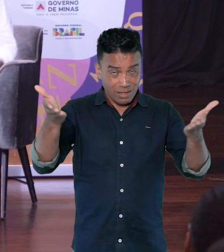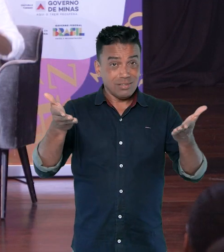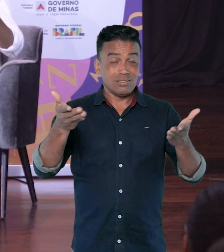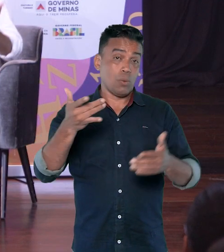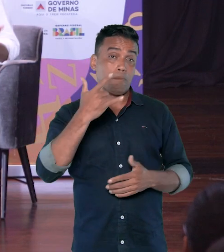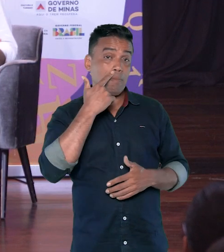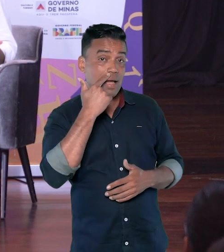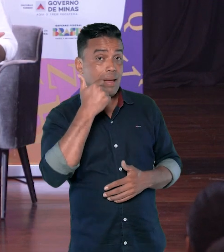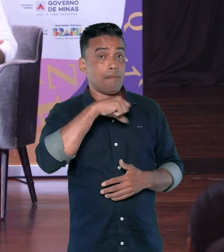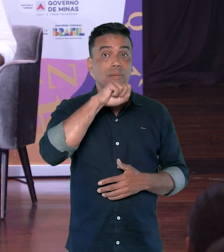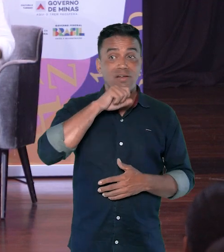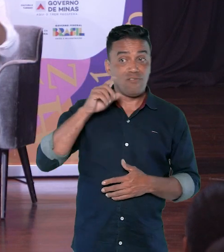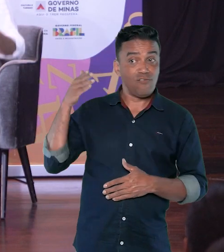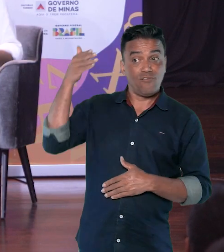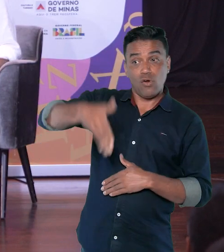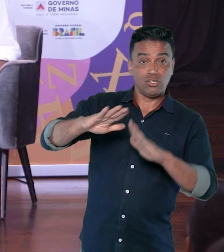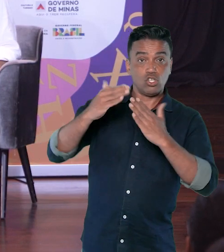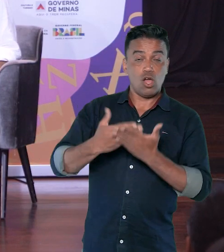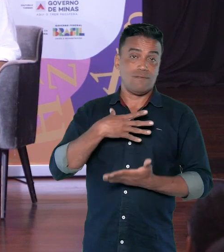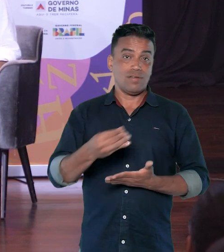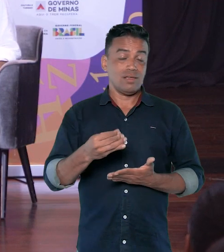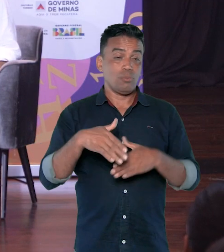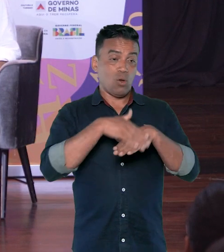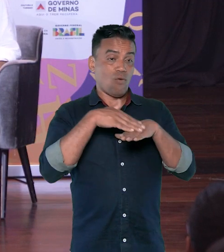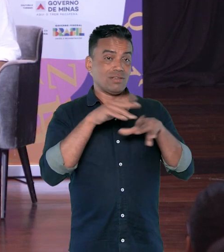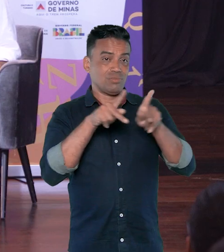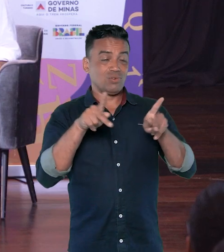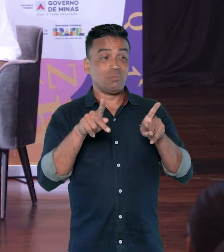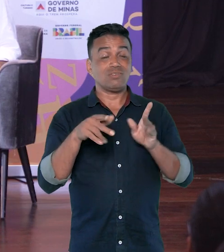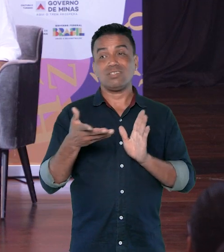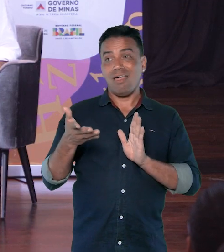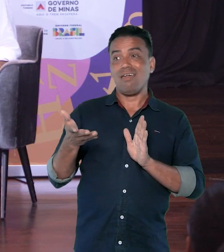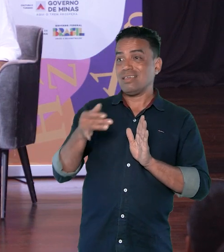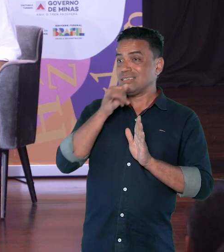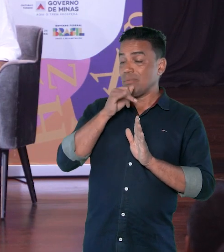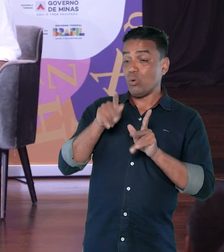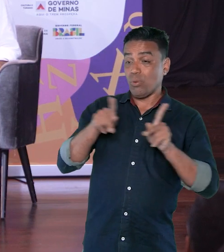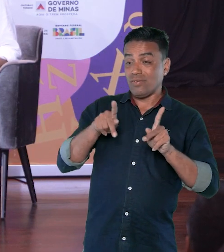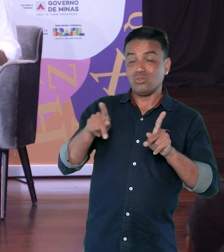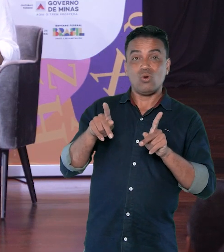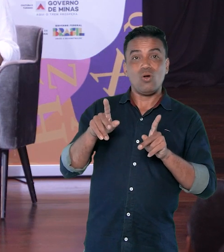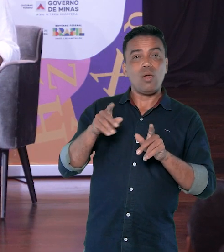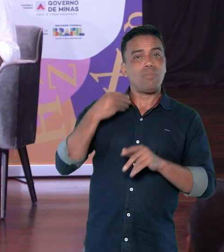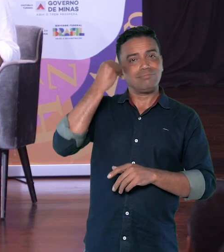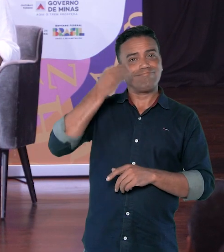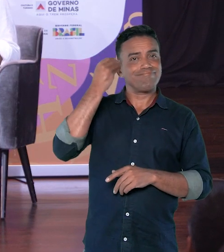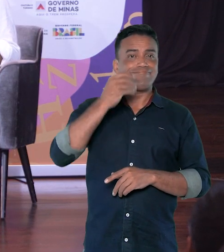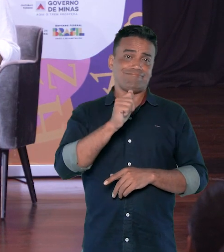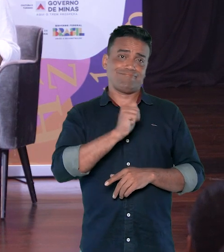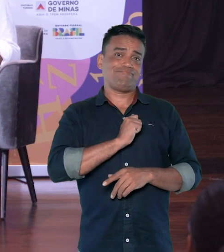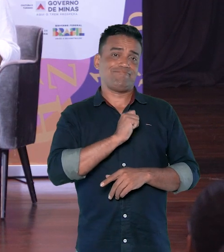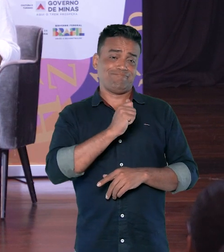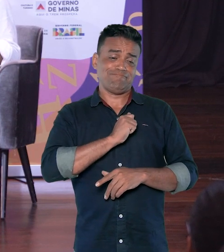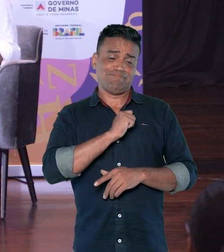escola dos filhos e conversar com o professor, mas quem está do outro lado ali é realmente uma experiência antropológica, né?